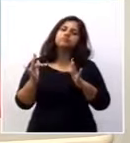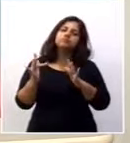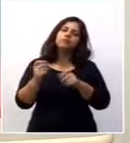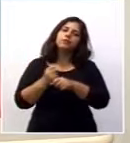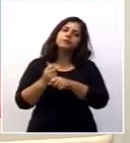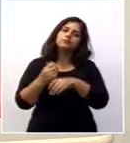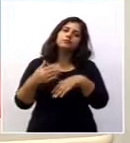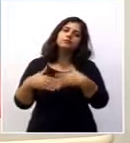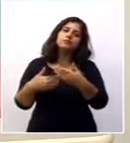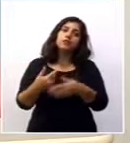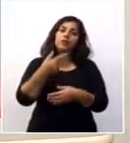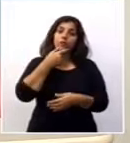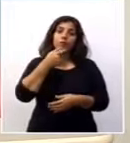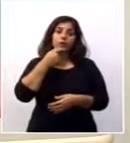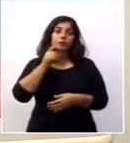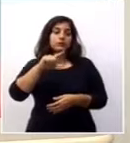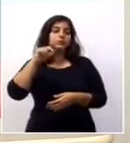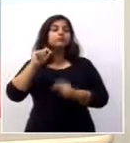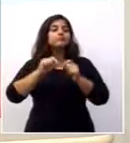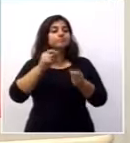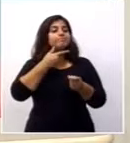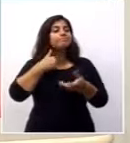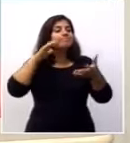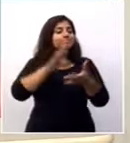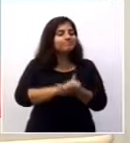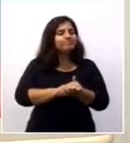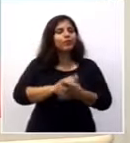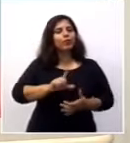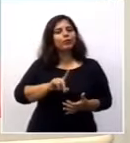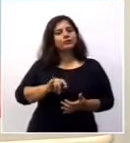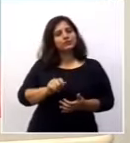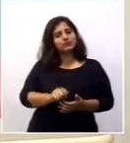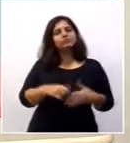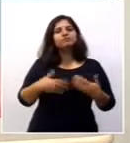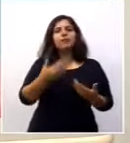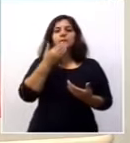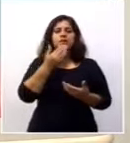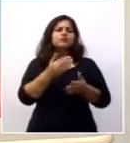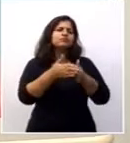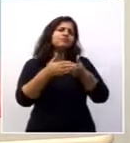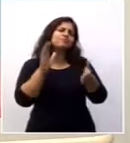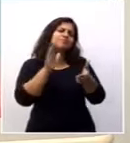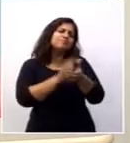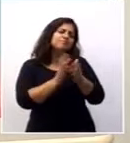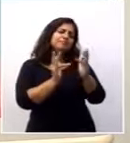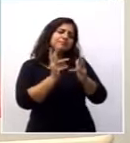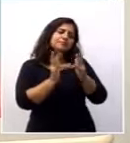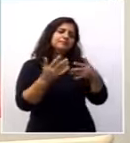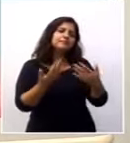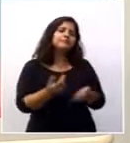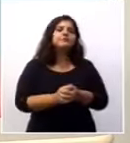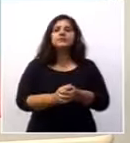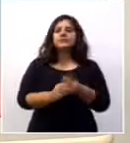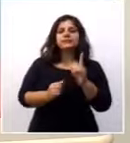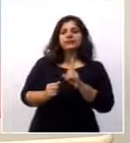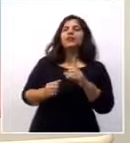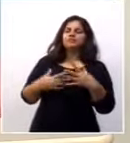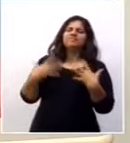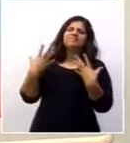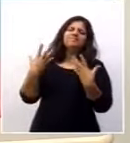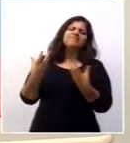namorando até que Tonho decidiu que queria se casar com Luzia. Ele pediu a mão de Luzia em casamento. Luzia nem pensou